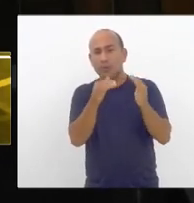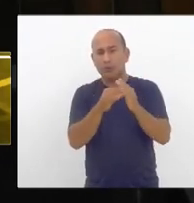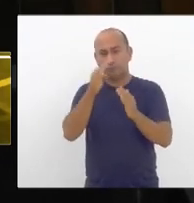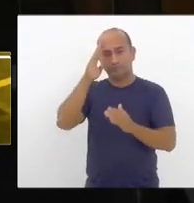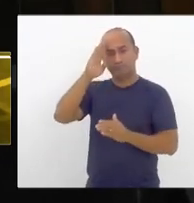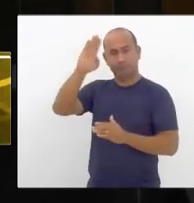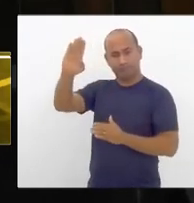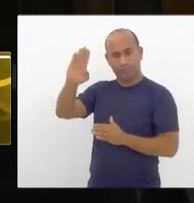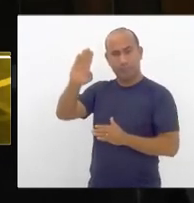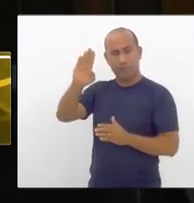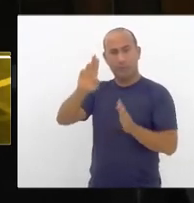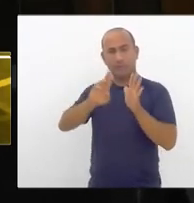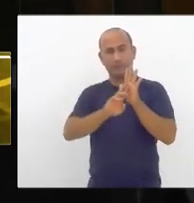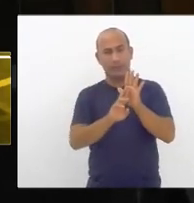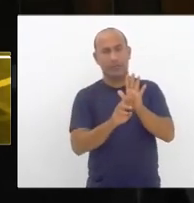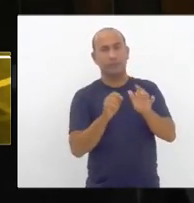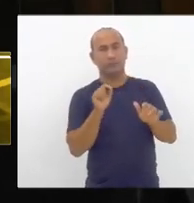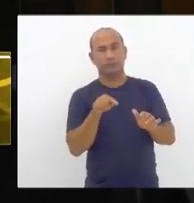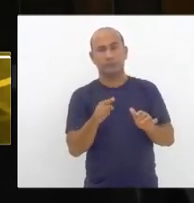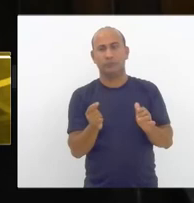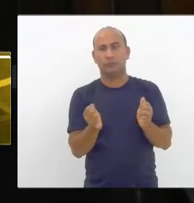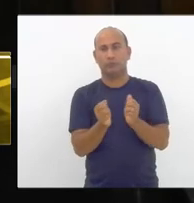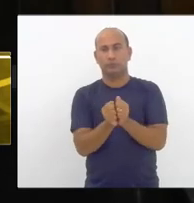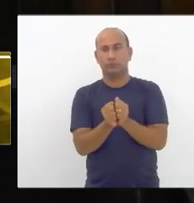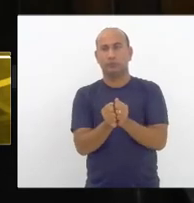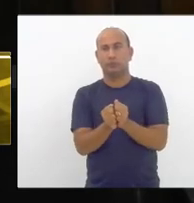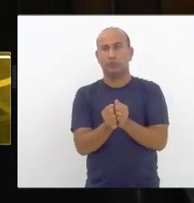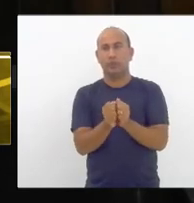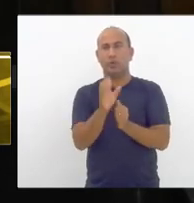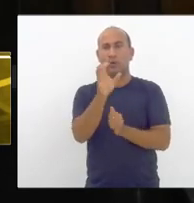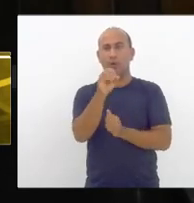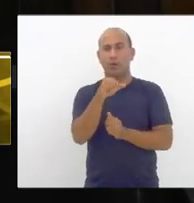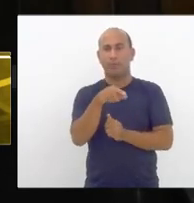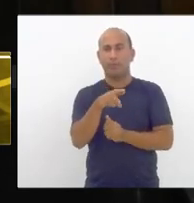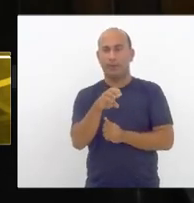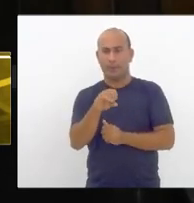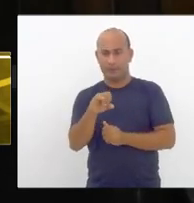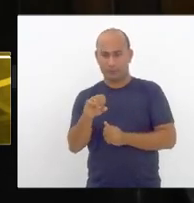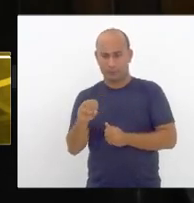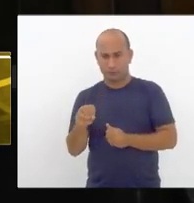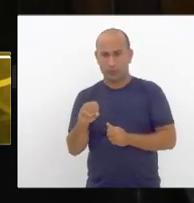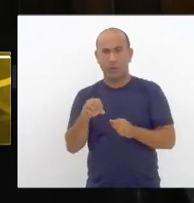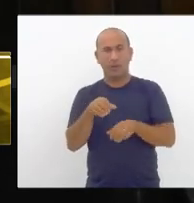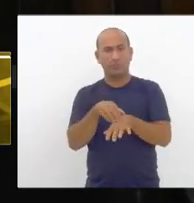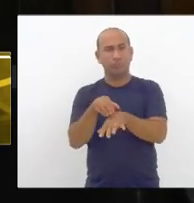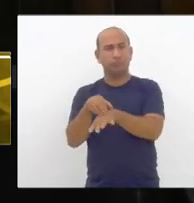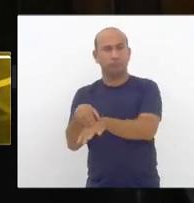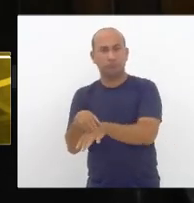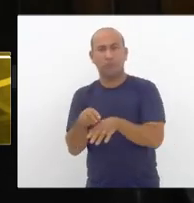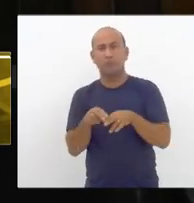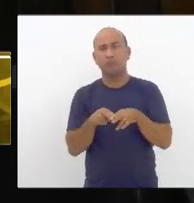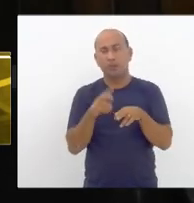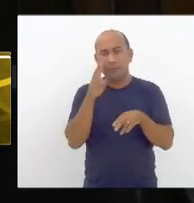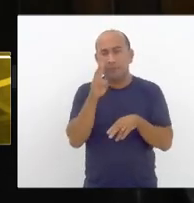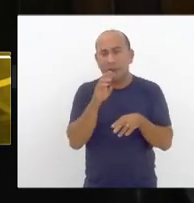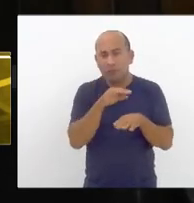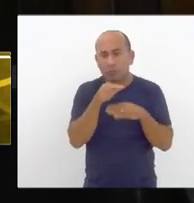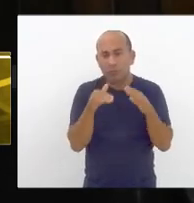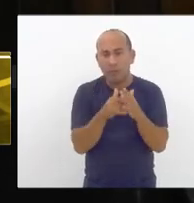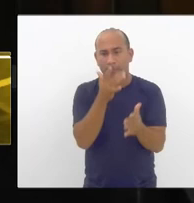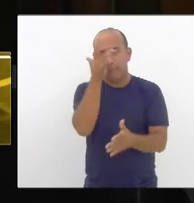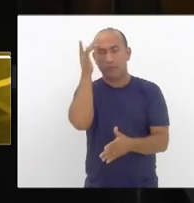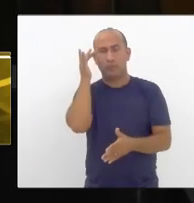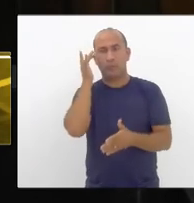das cadeias que conversam conosco Comércio e turismo e a gente olha sobre tudo para pessoas então